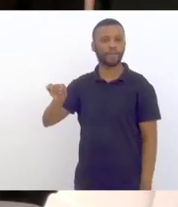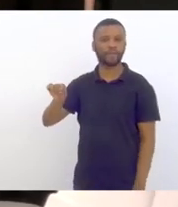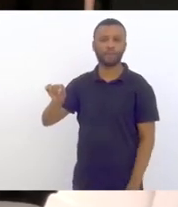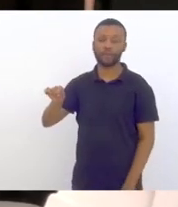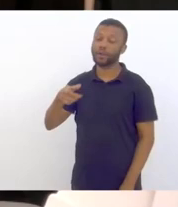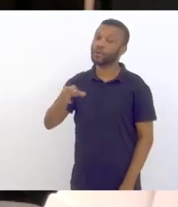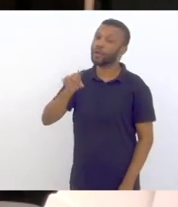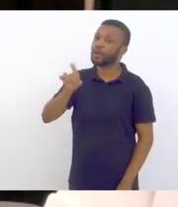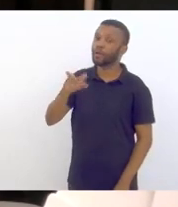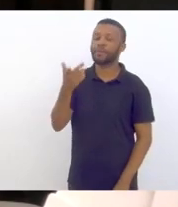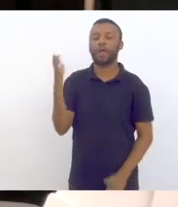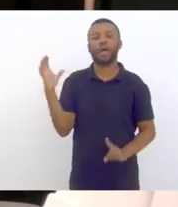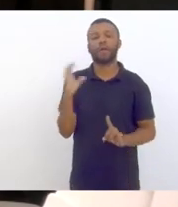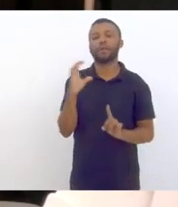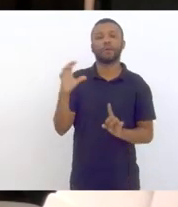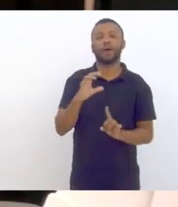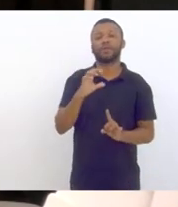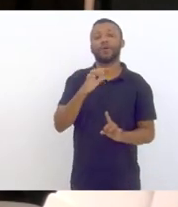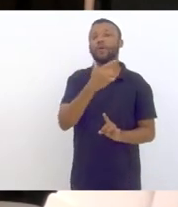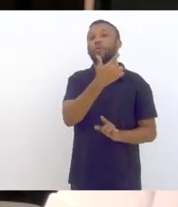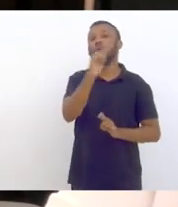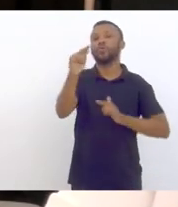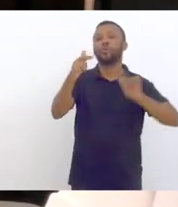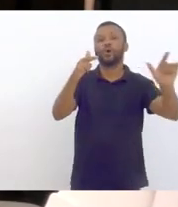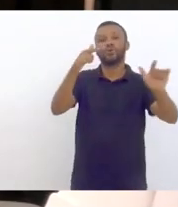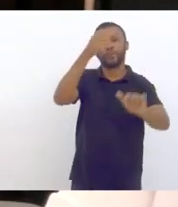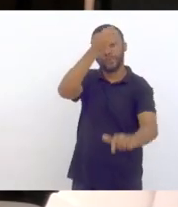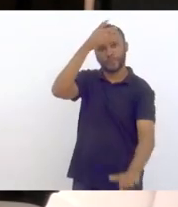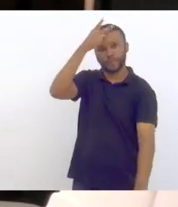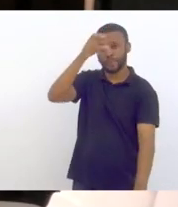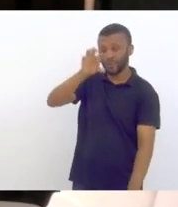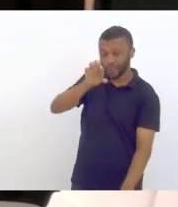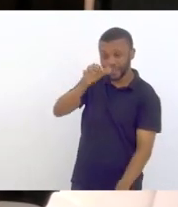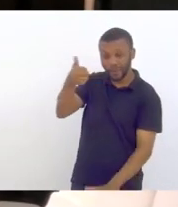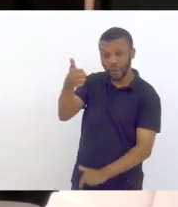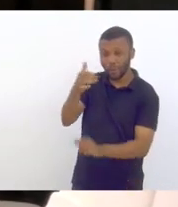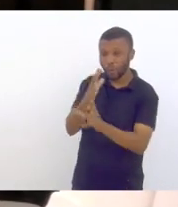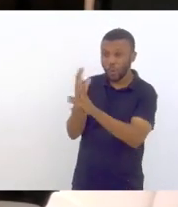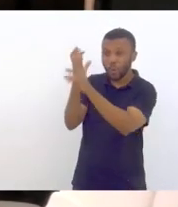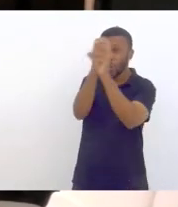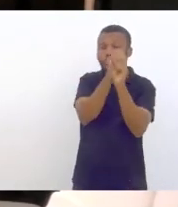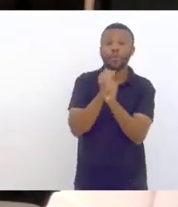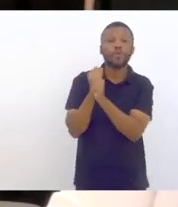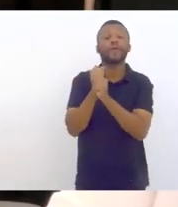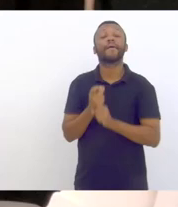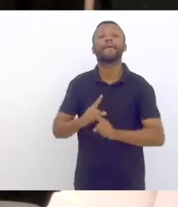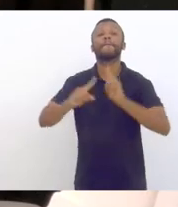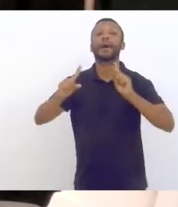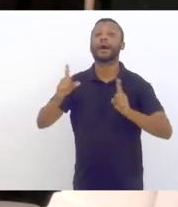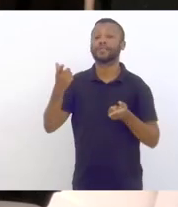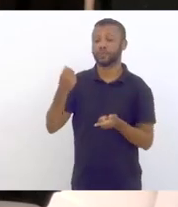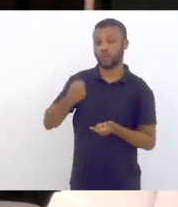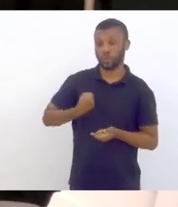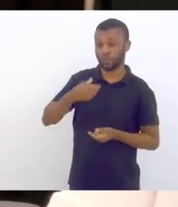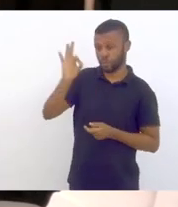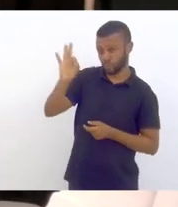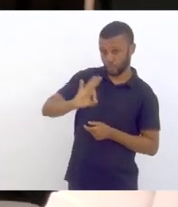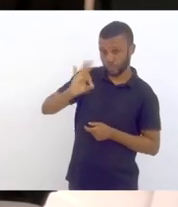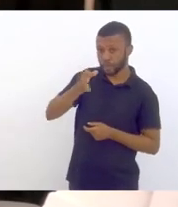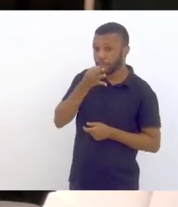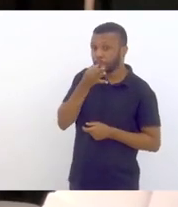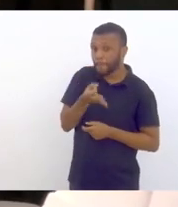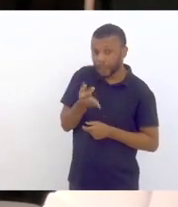afeta os 91 outros municípios né mas também porque os números para mim pelo menos tô falando tô falando por mim